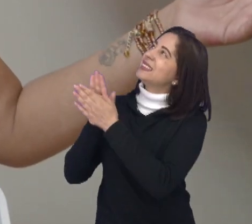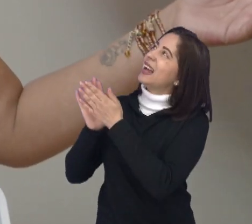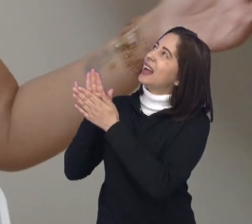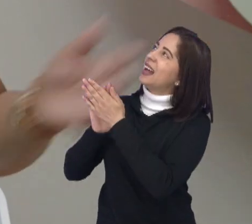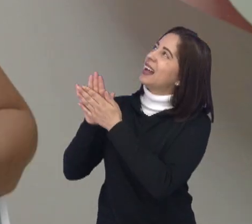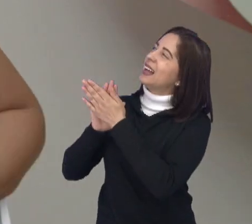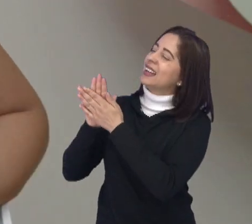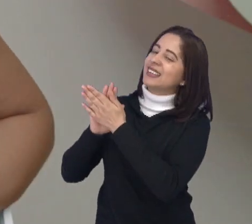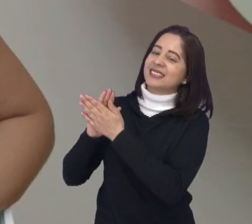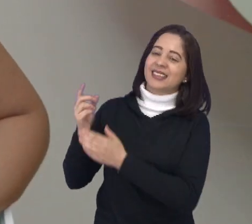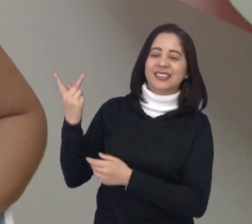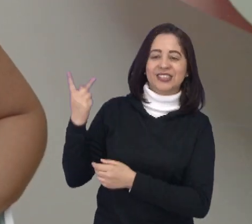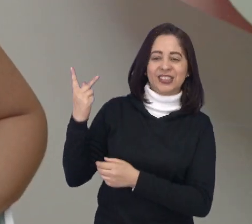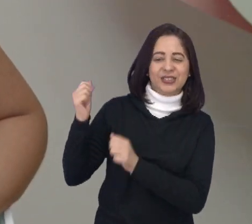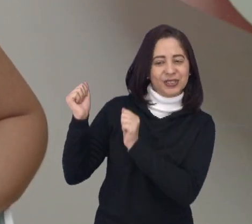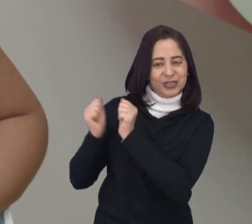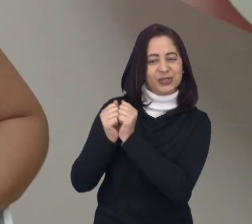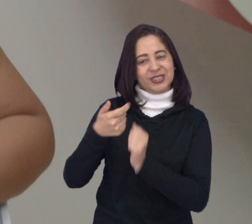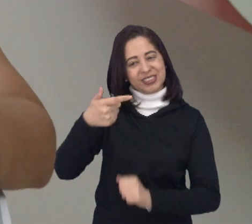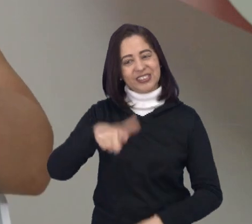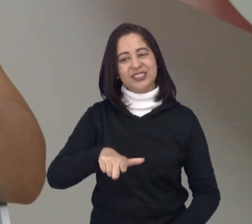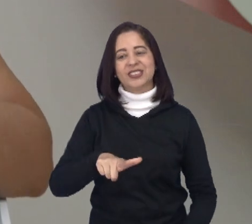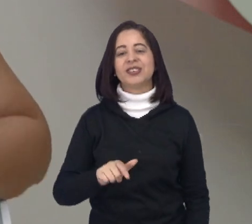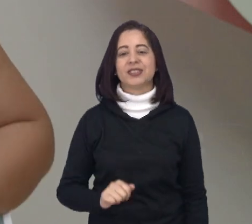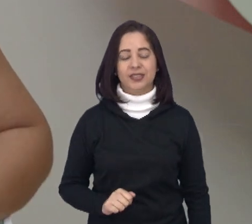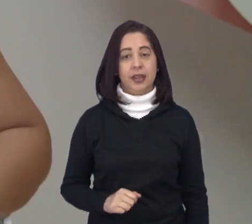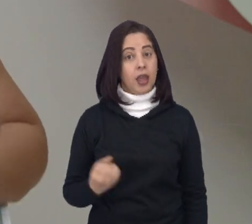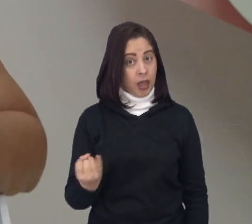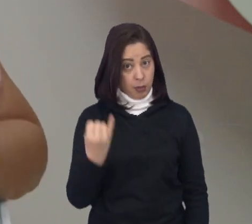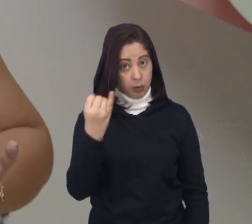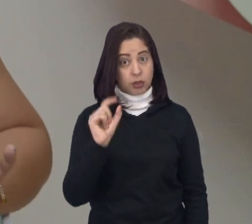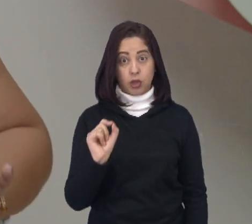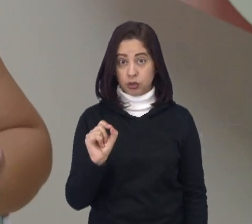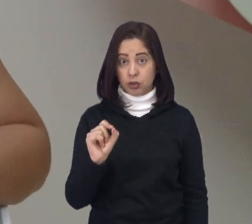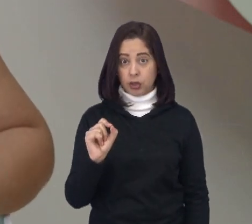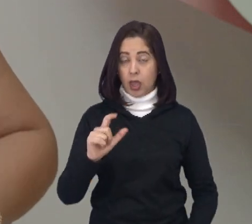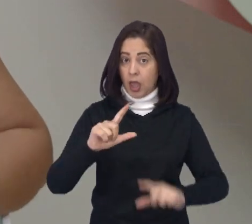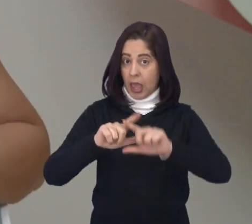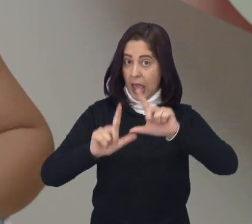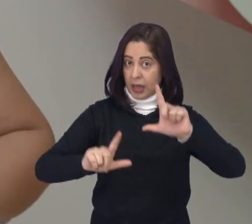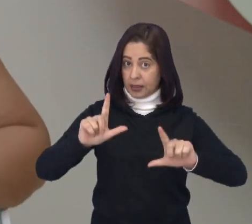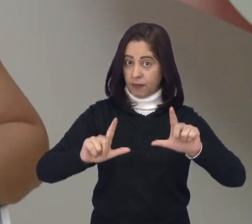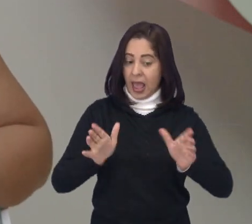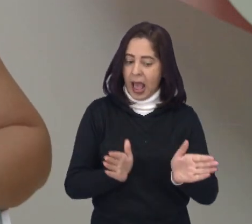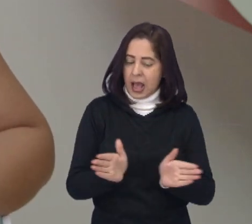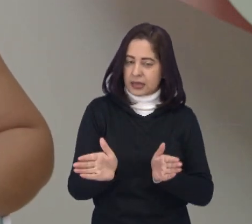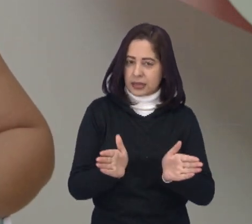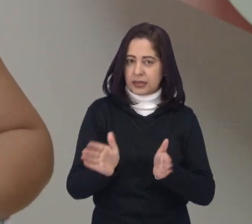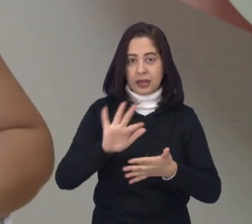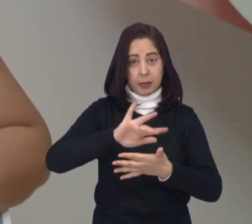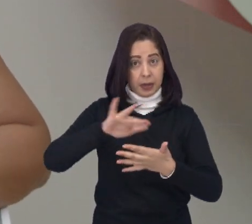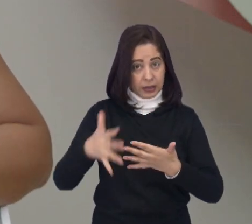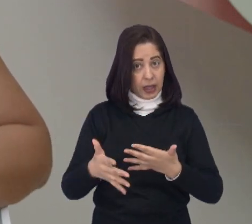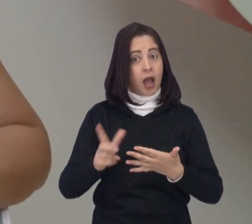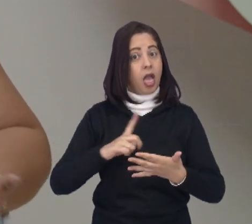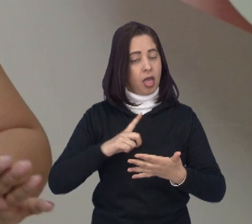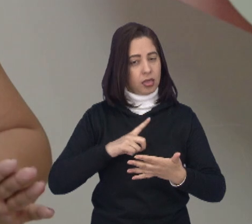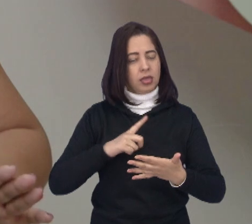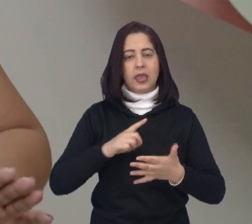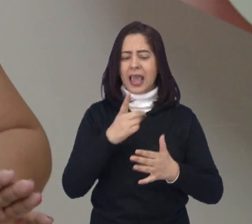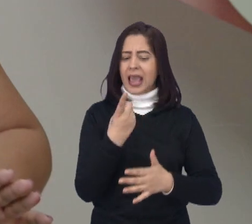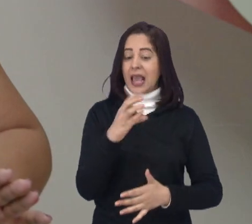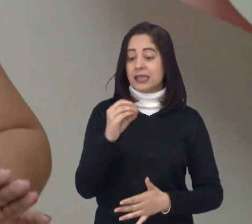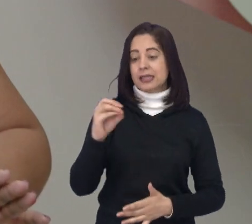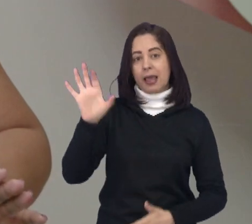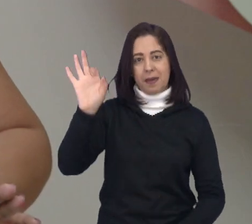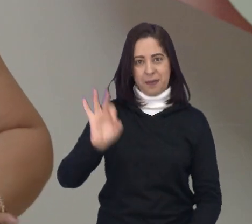obrigada, juntinhas aí em mais um De Bem com Você. E é importante falar, a TV Câmara conta com essa acessibilidade em toda a